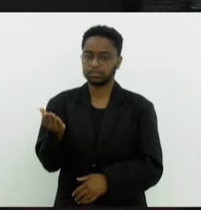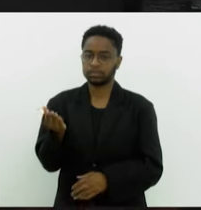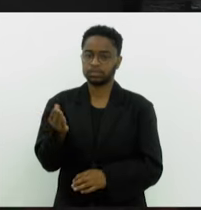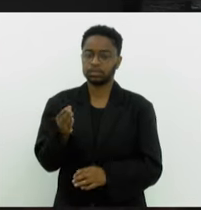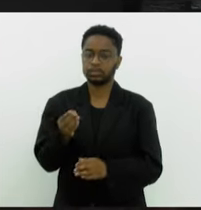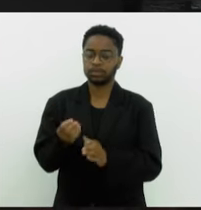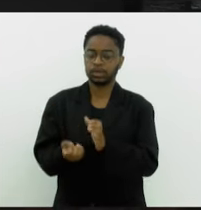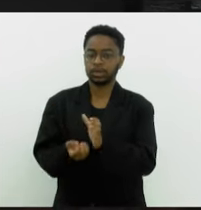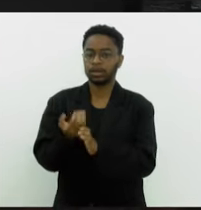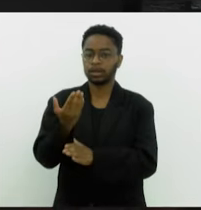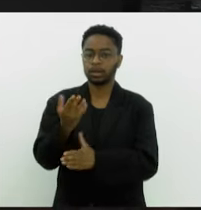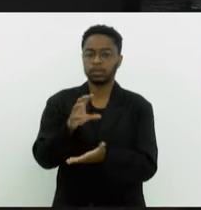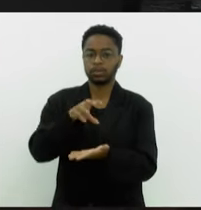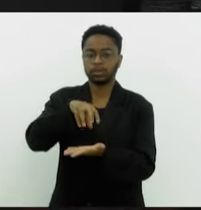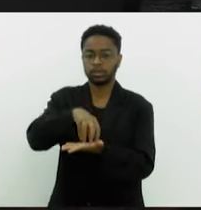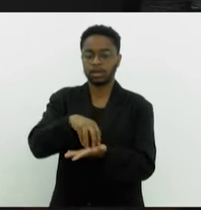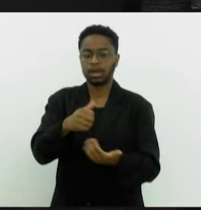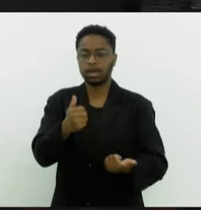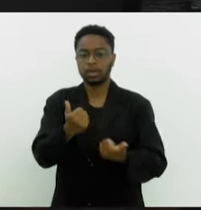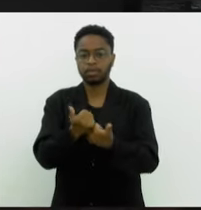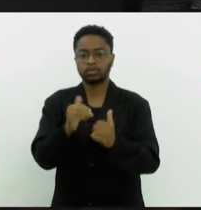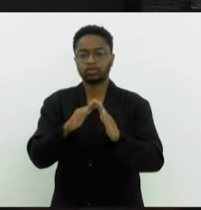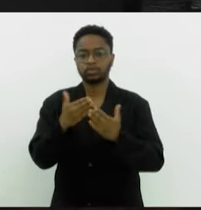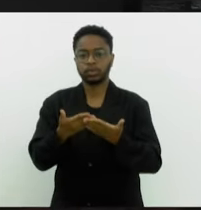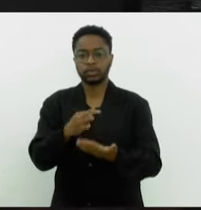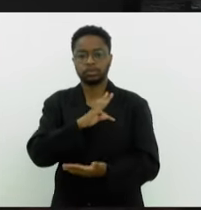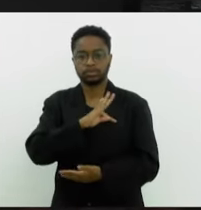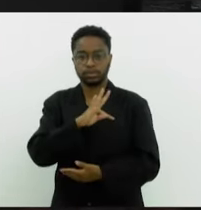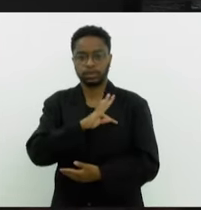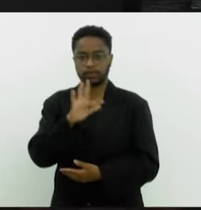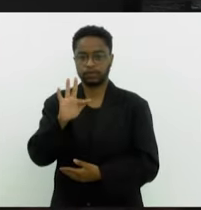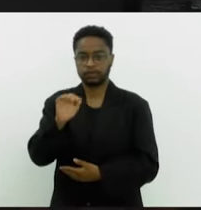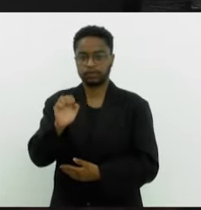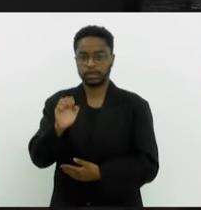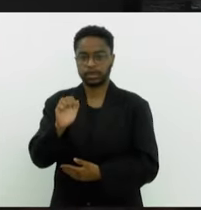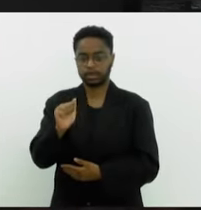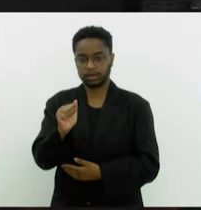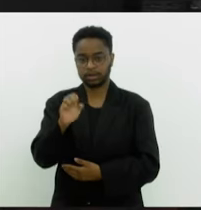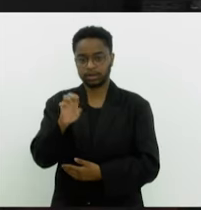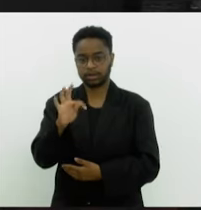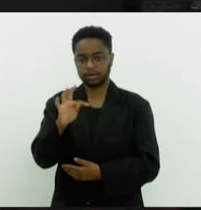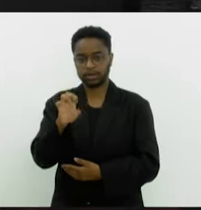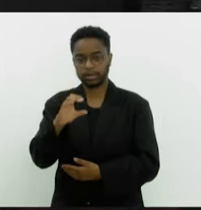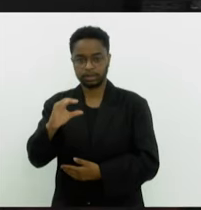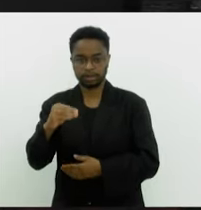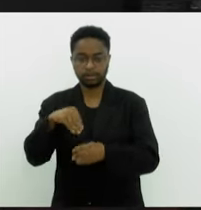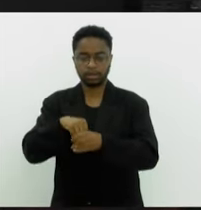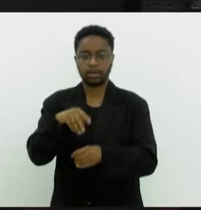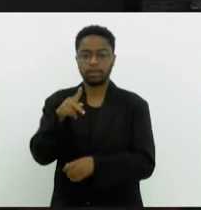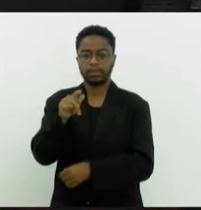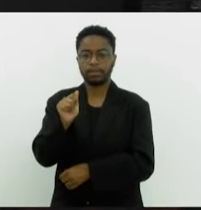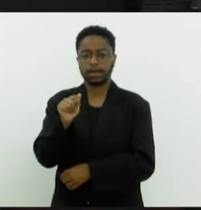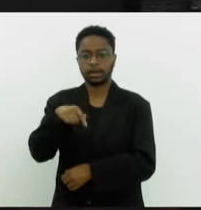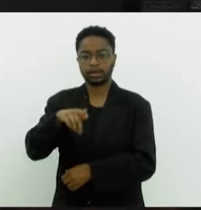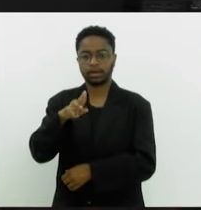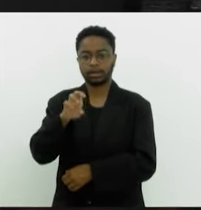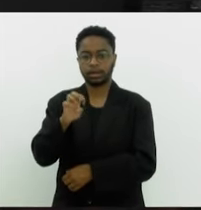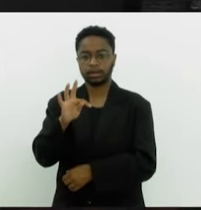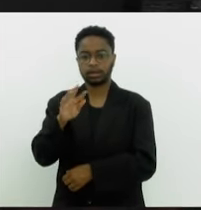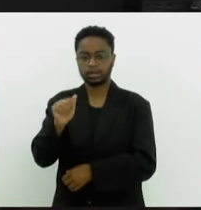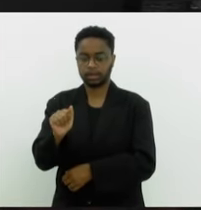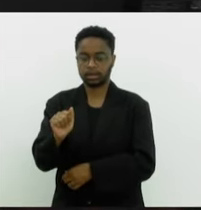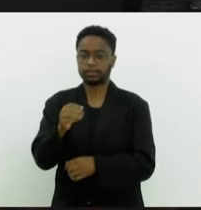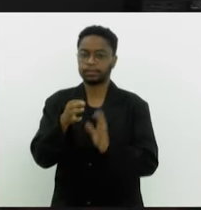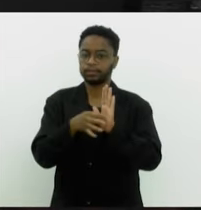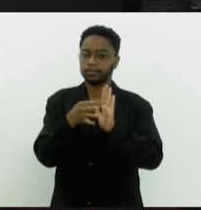instalação de unidade de apoio à escola técnica, FAETEC, na ilha de Paquetá. Parecer da comissão de